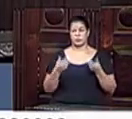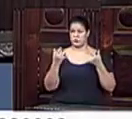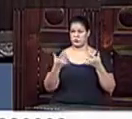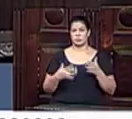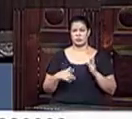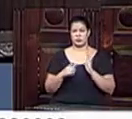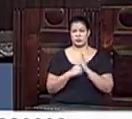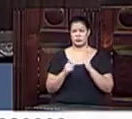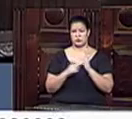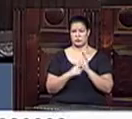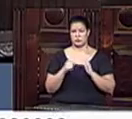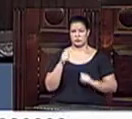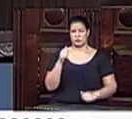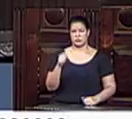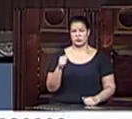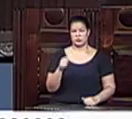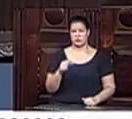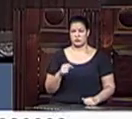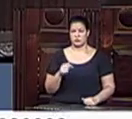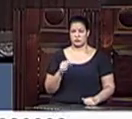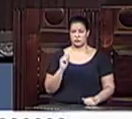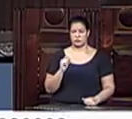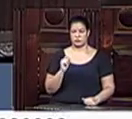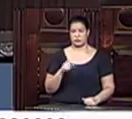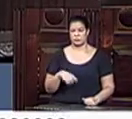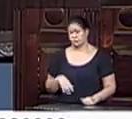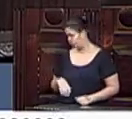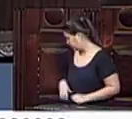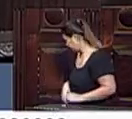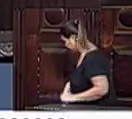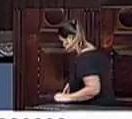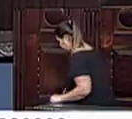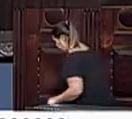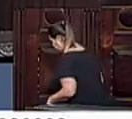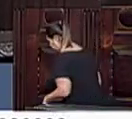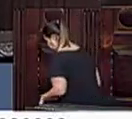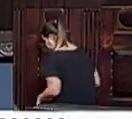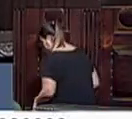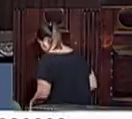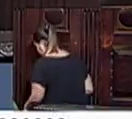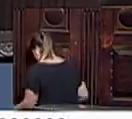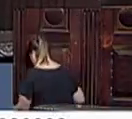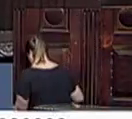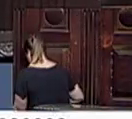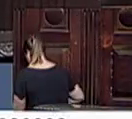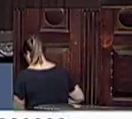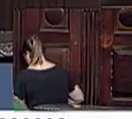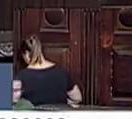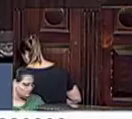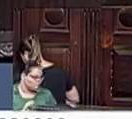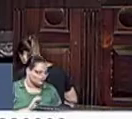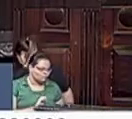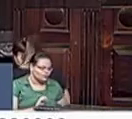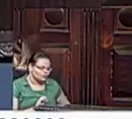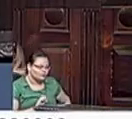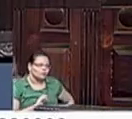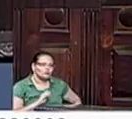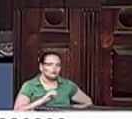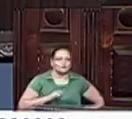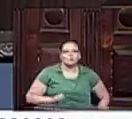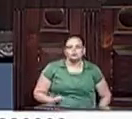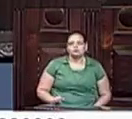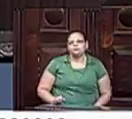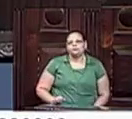7º, deputado Conte Bittencourt? A regra hoje, qual é?